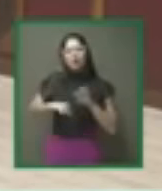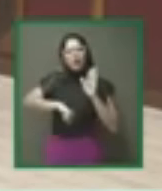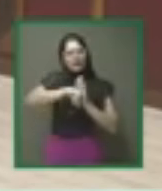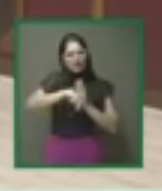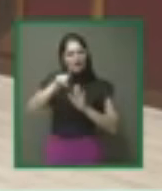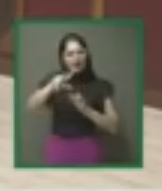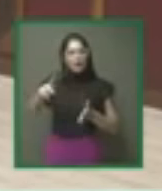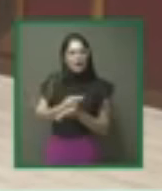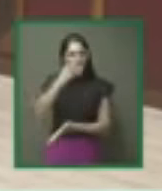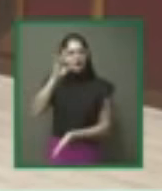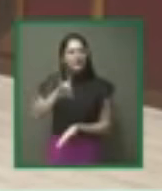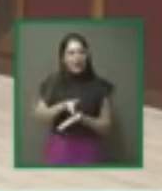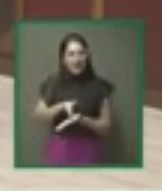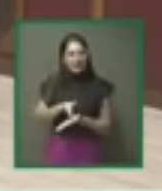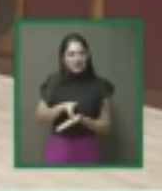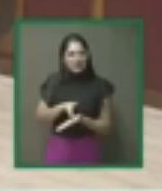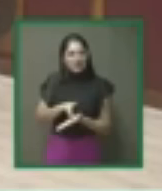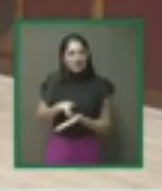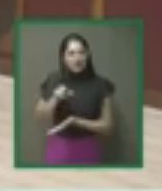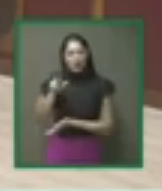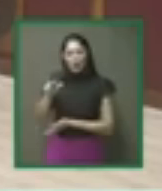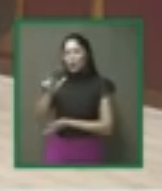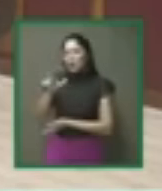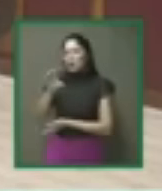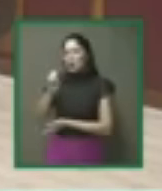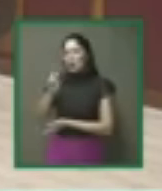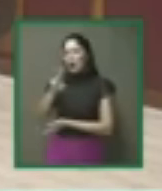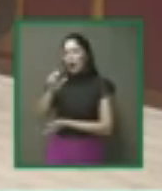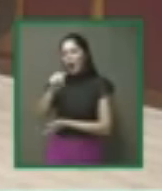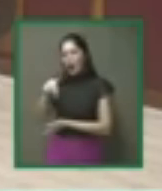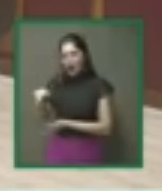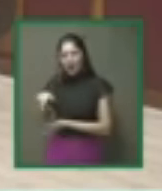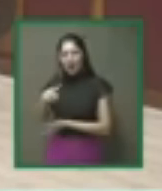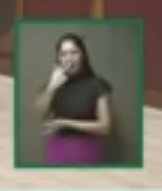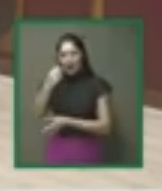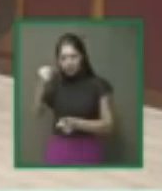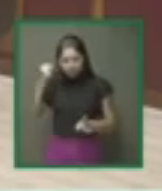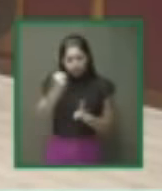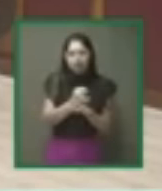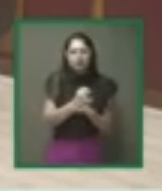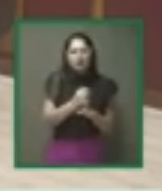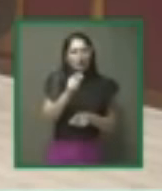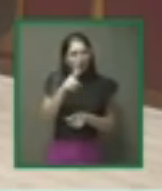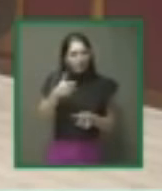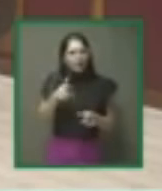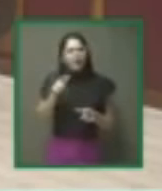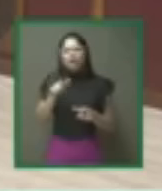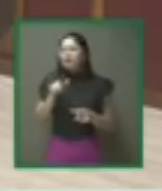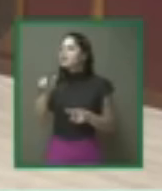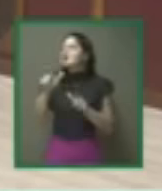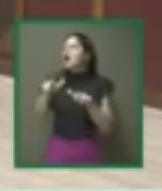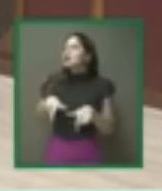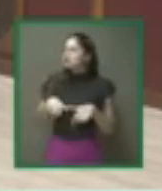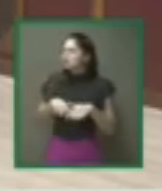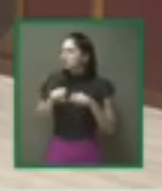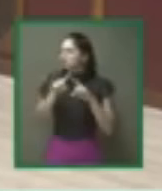dos fatos, que o Lohan foi assassinado, nesse dia você estava onde?